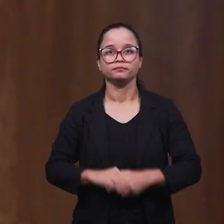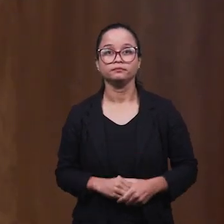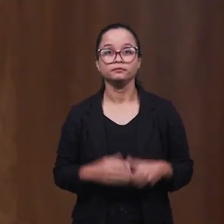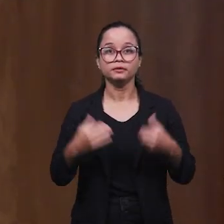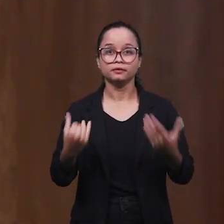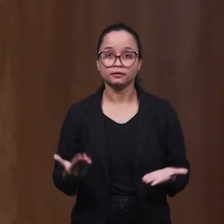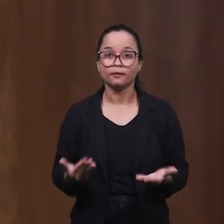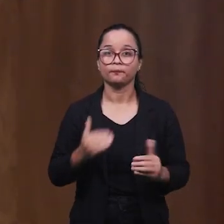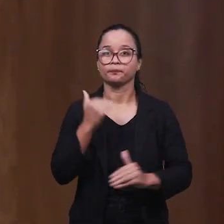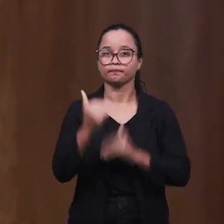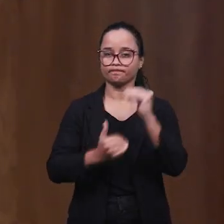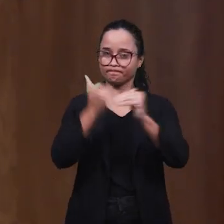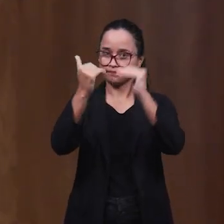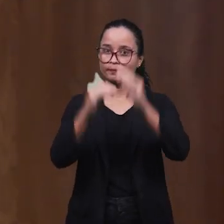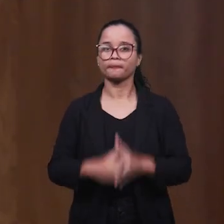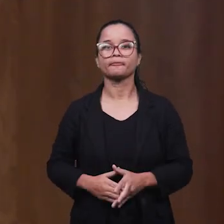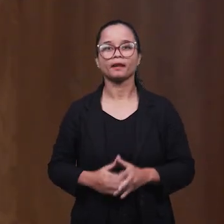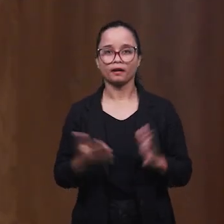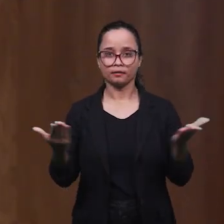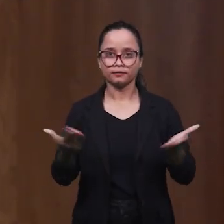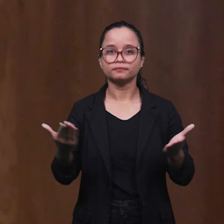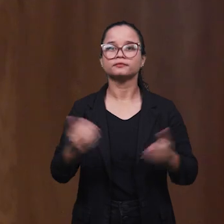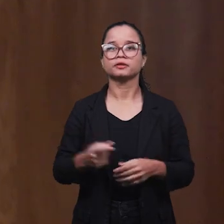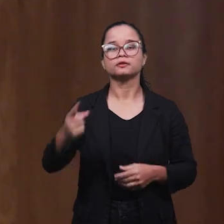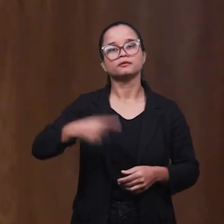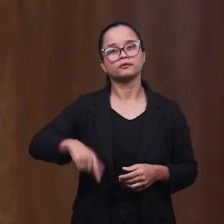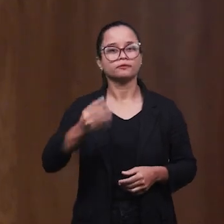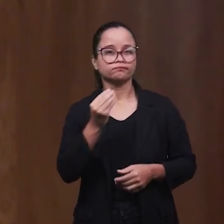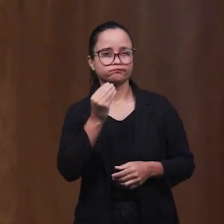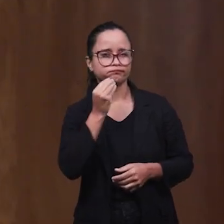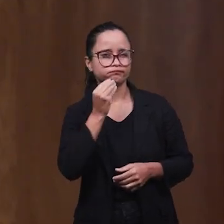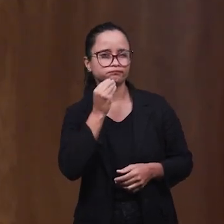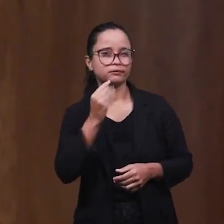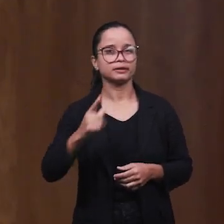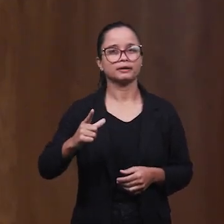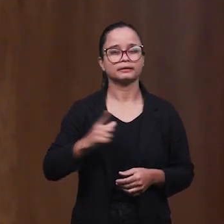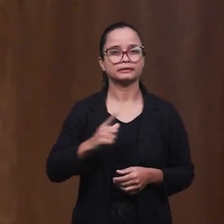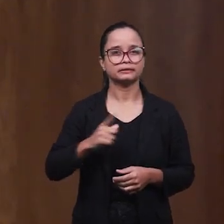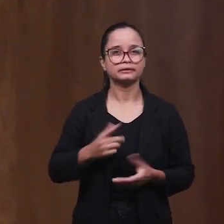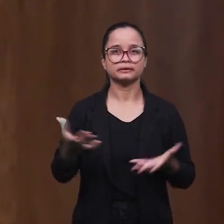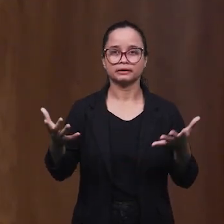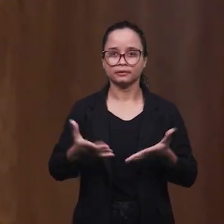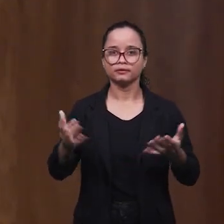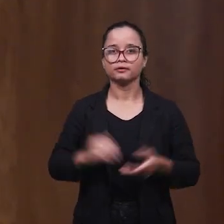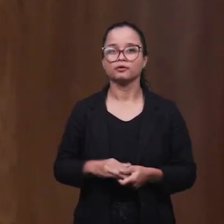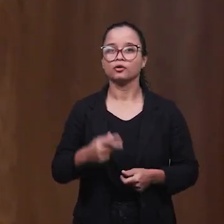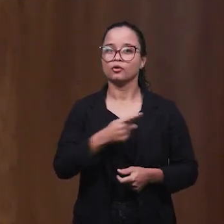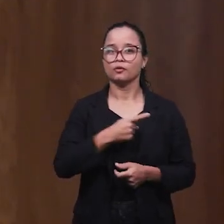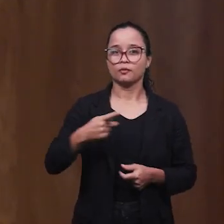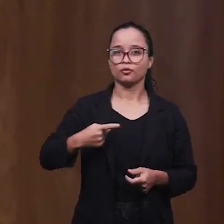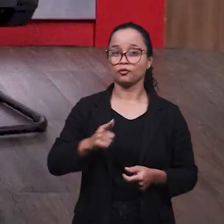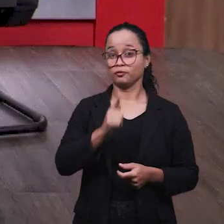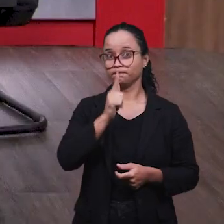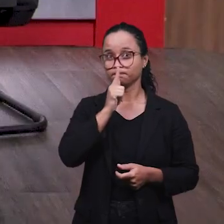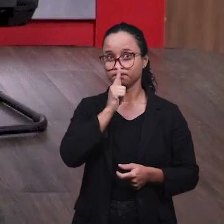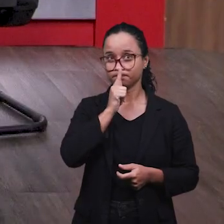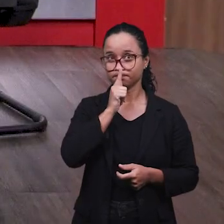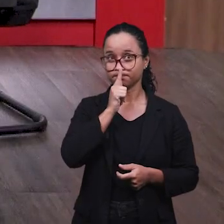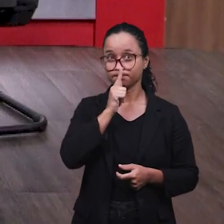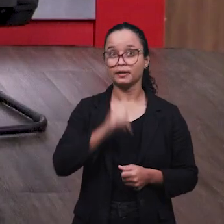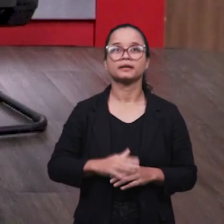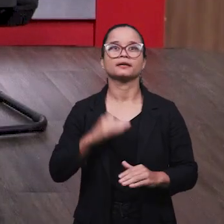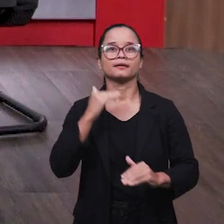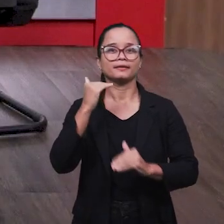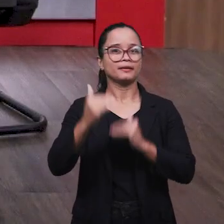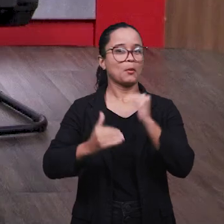para enriquecer o programa, temos o privilégio de receber Pastor Gilson, que tem desempenhado